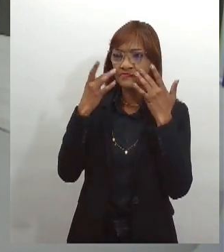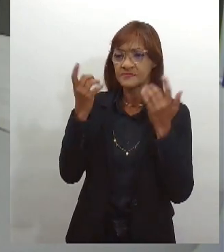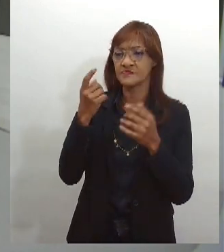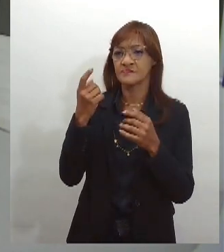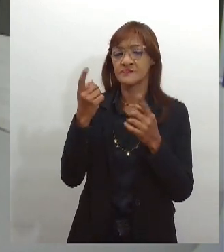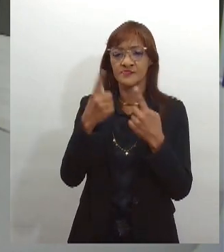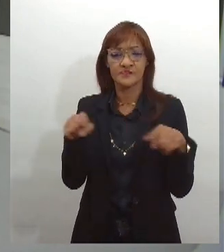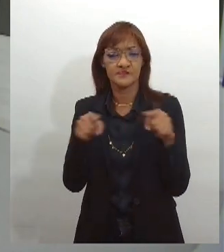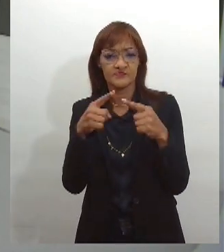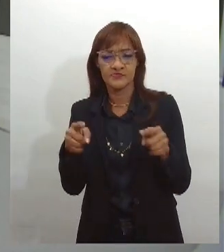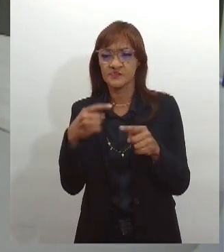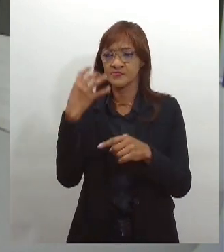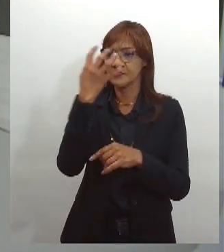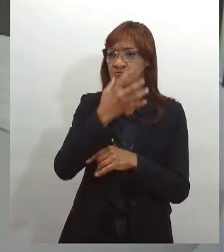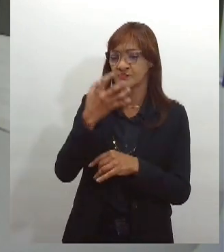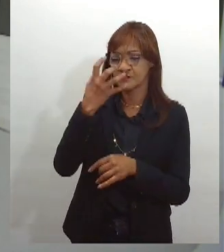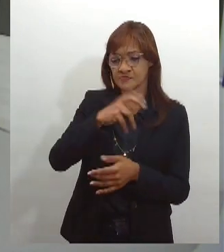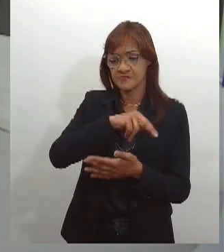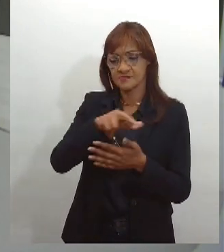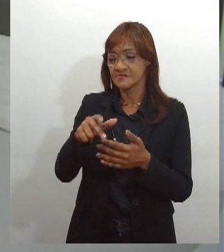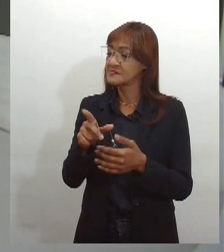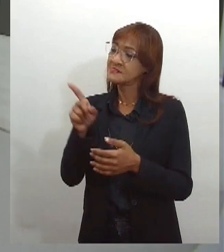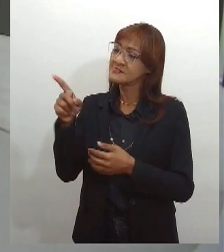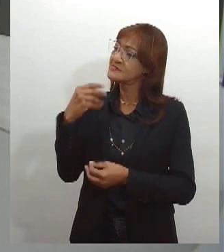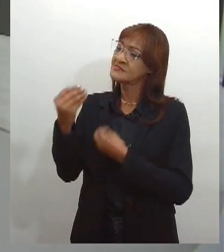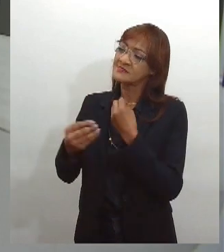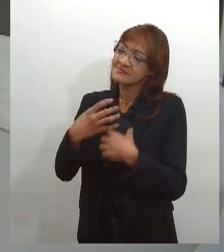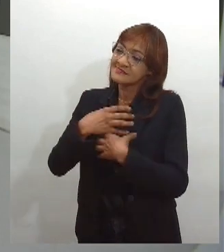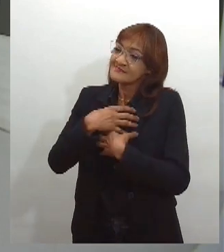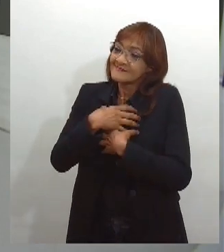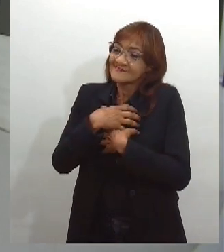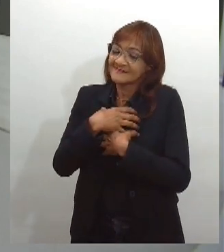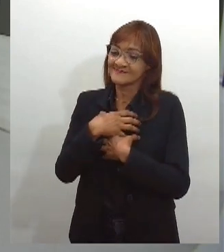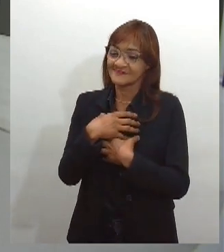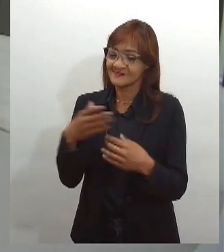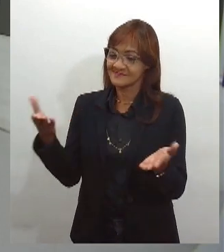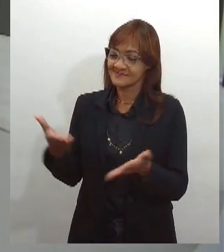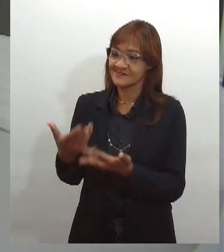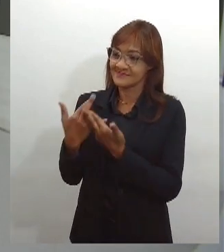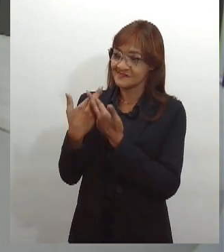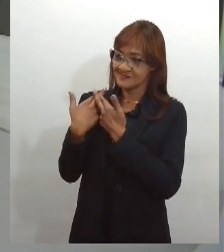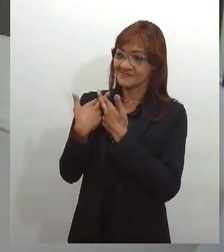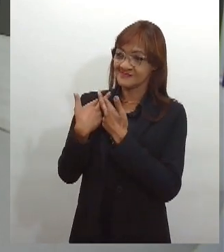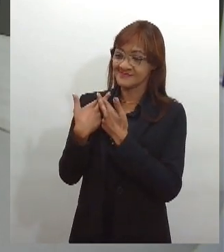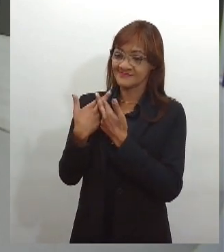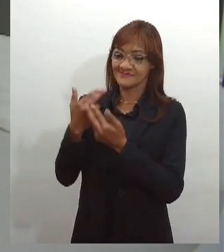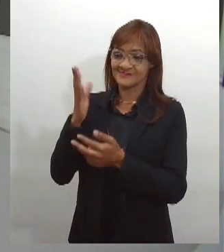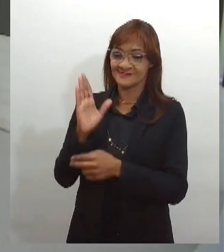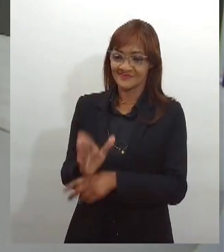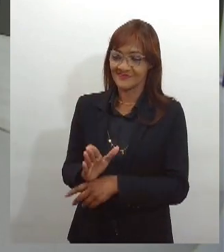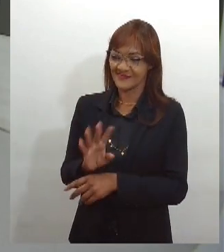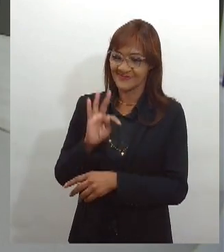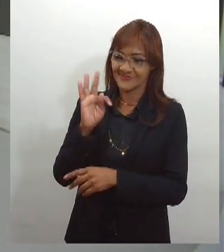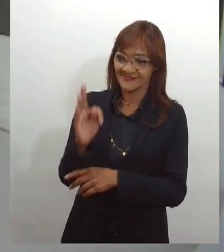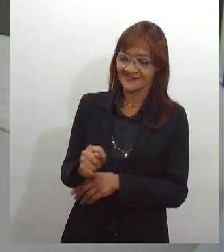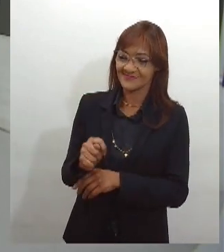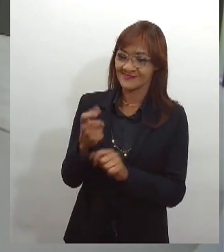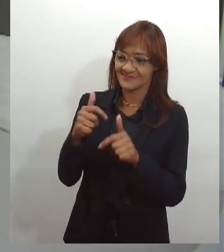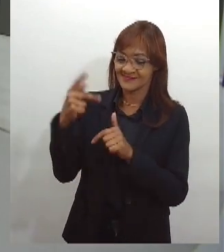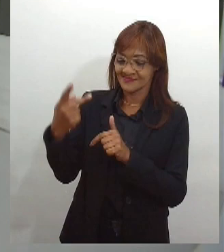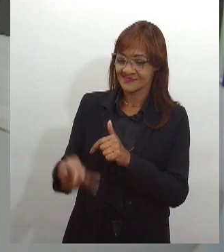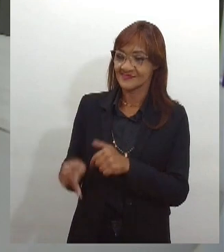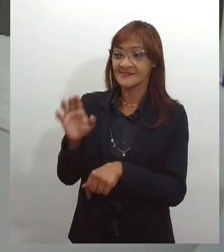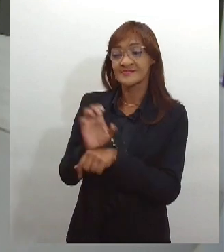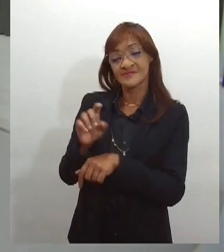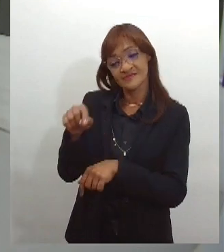como você se sente assumindo a curadoria desse espaço que é tão tradicional aqui no nosso estado e assumindo uma